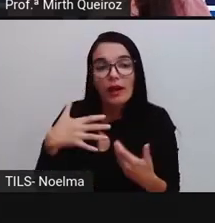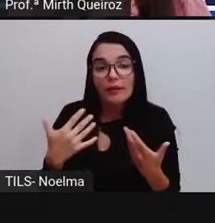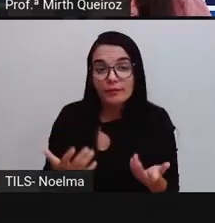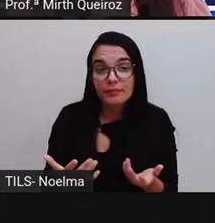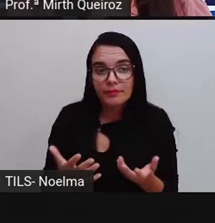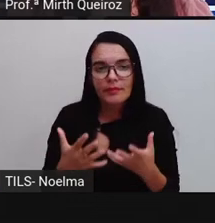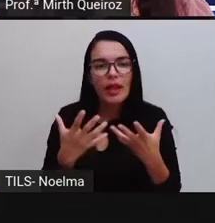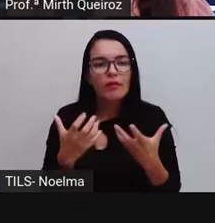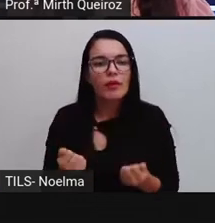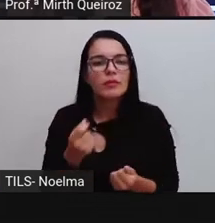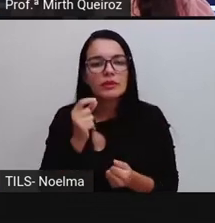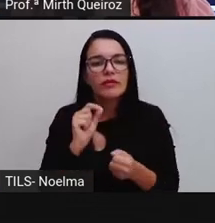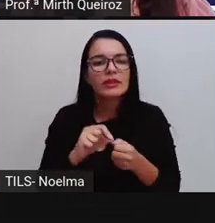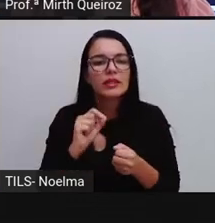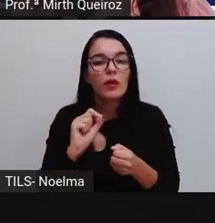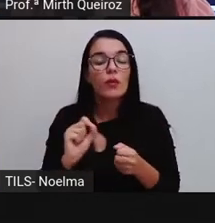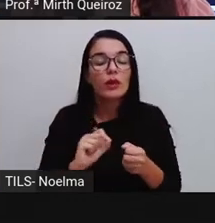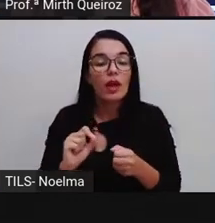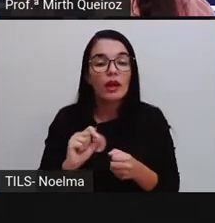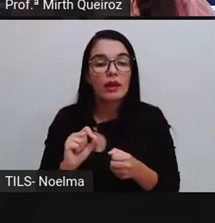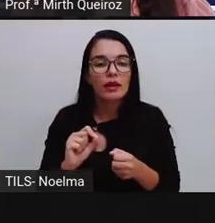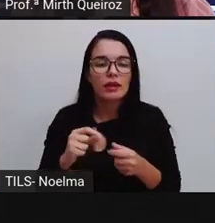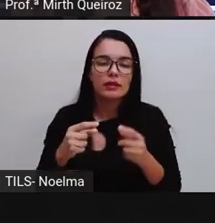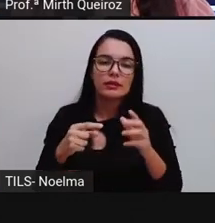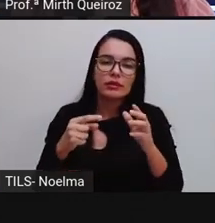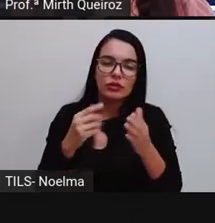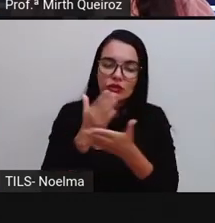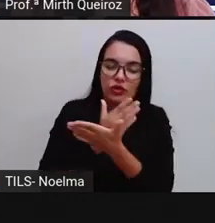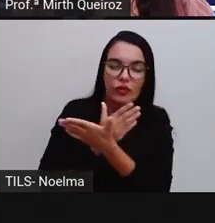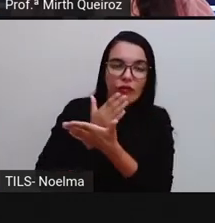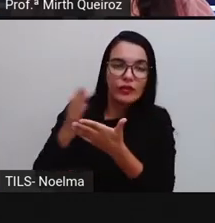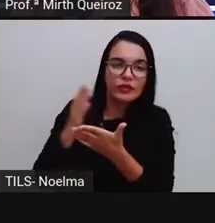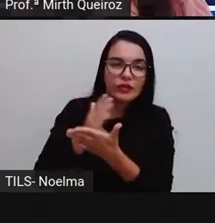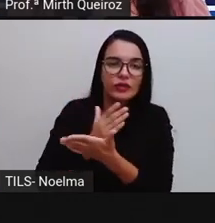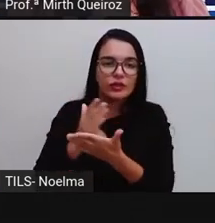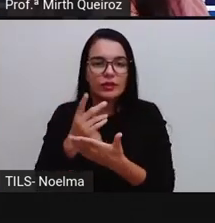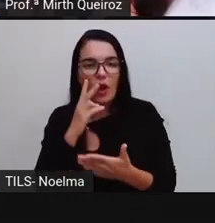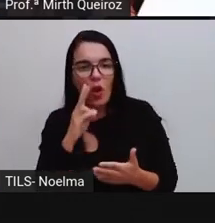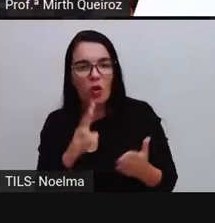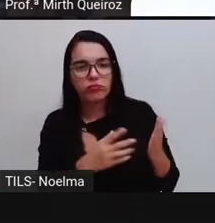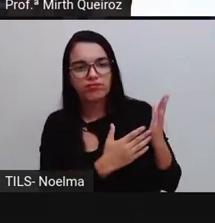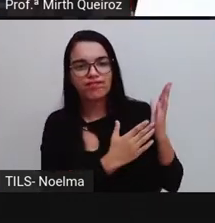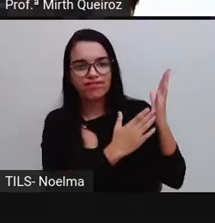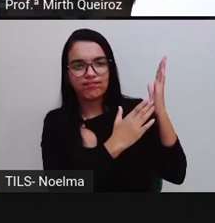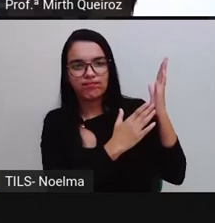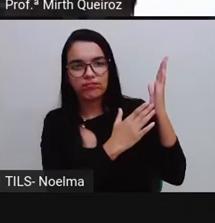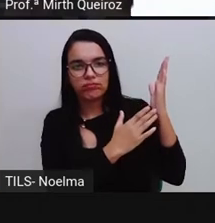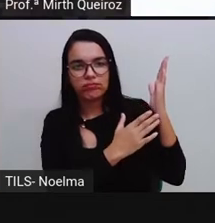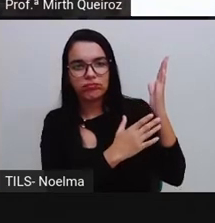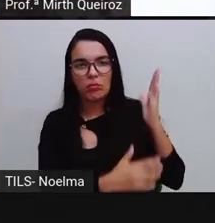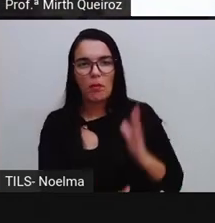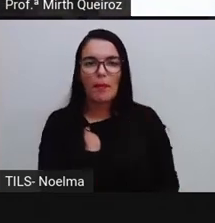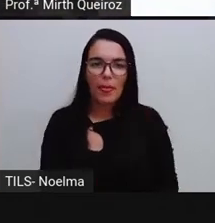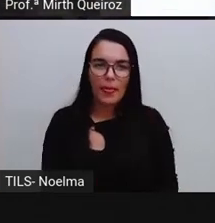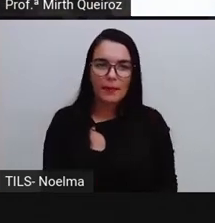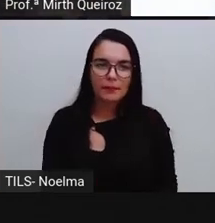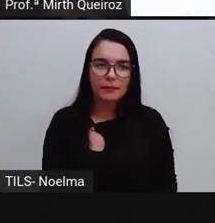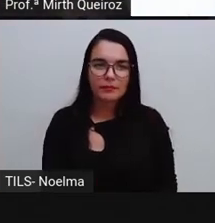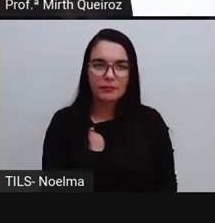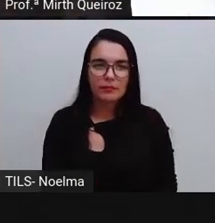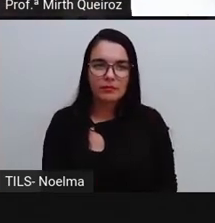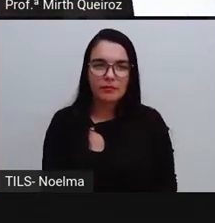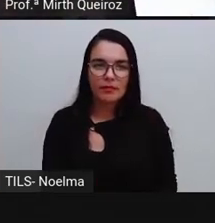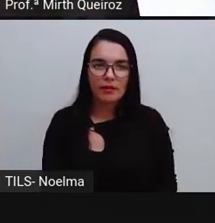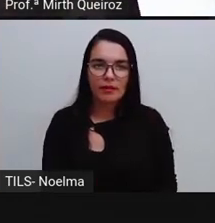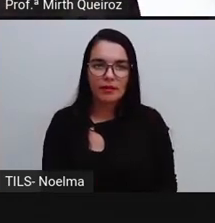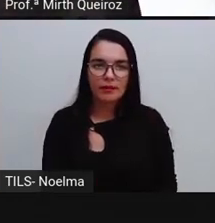nós vamos fazer uma conta de divisão, né? A gente vai dividir o que aqui, ó? 2.500, vamos aqui